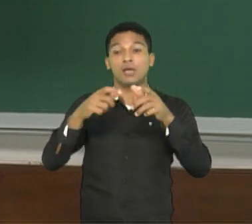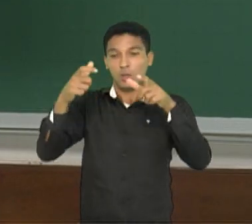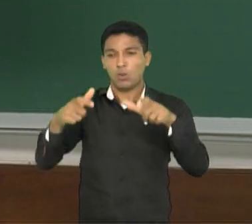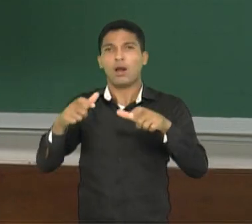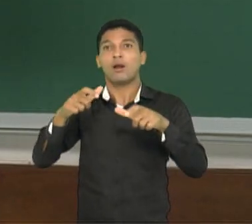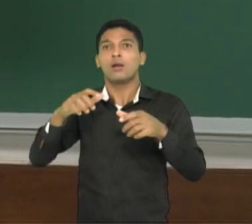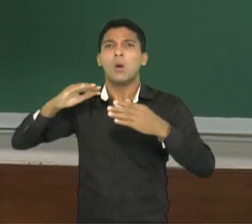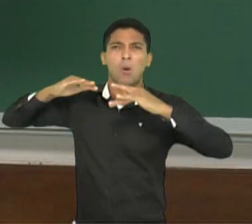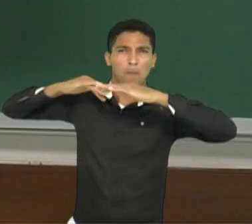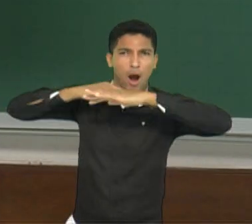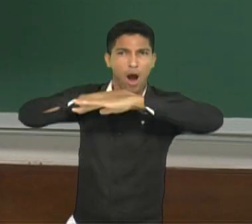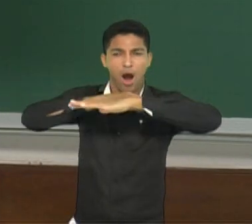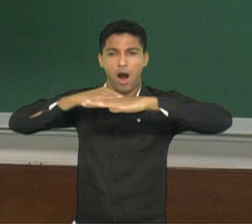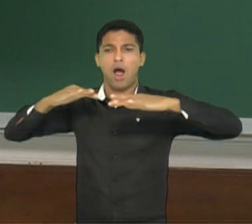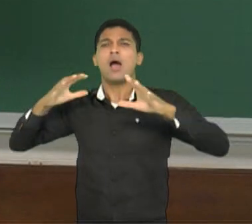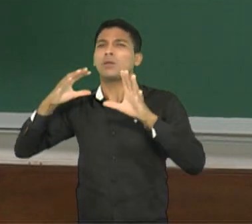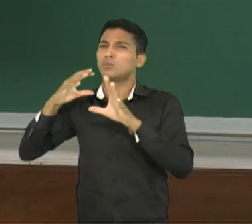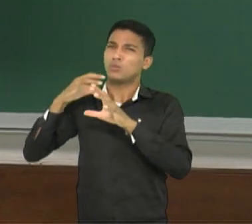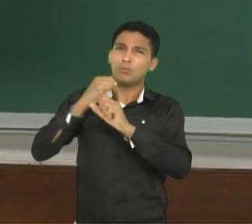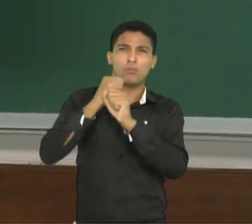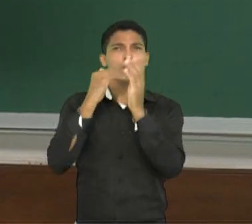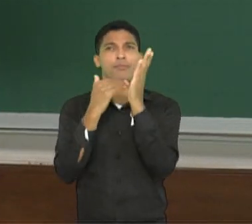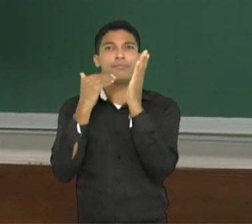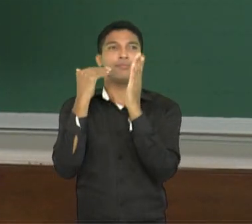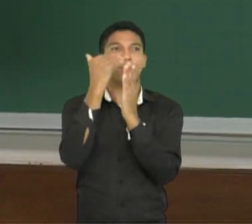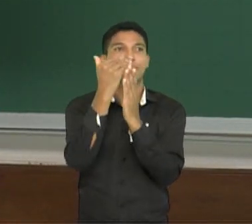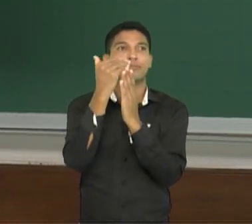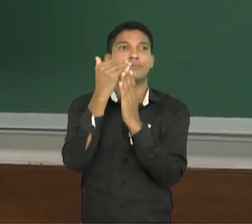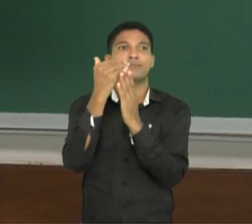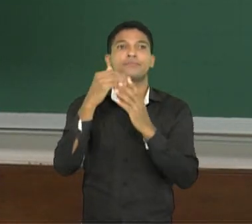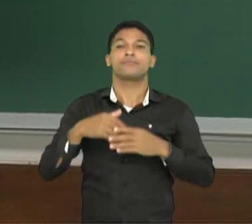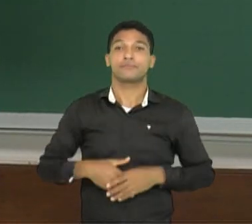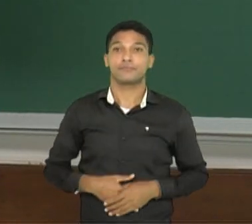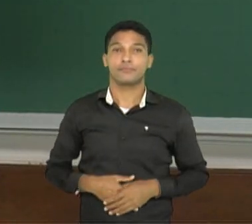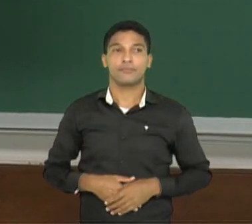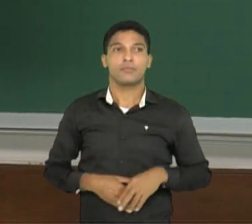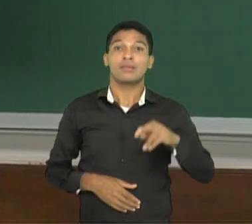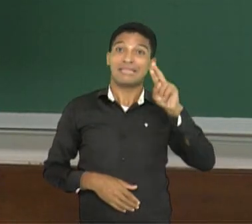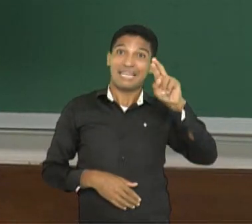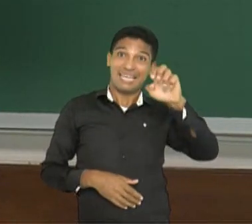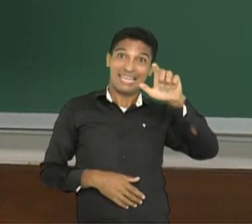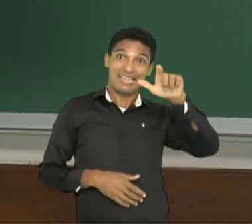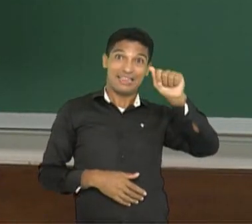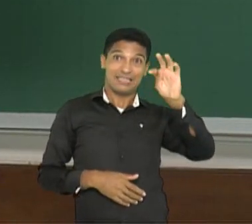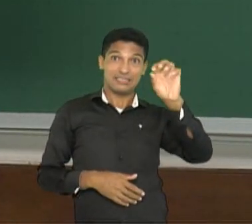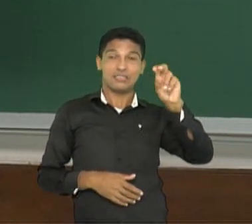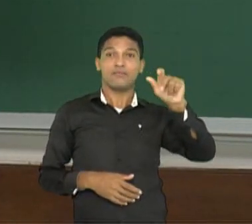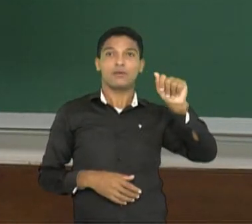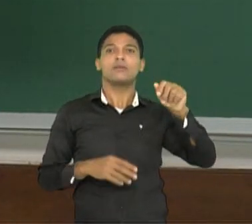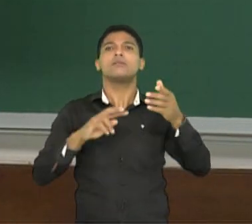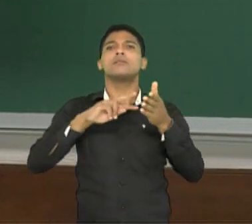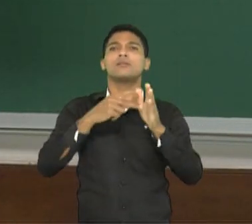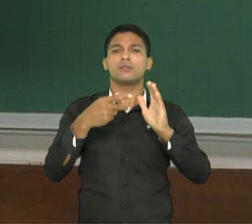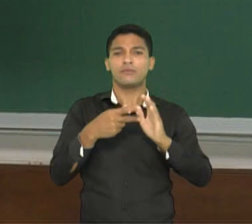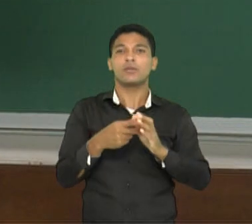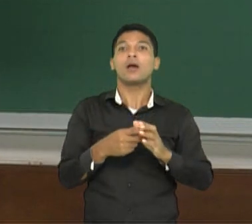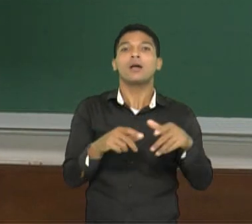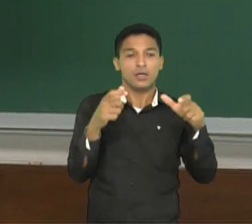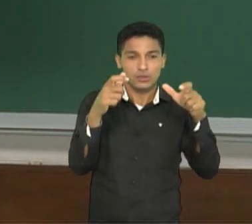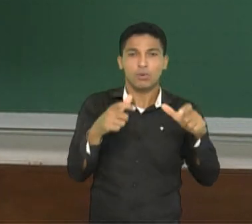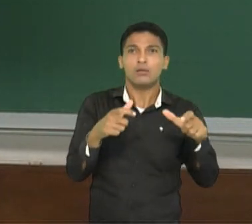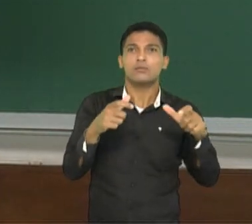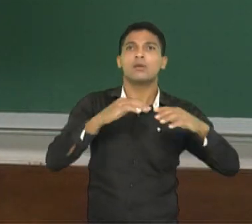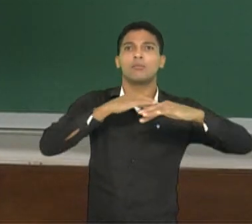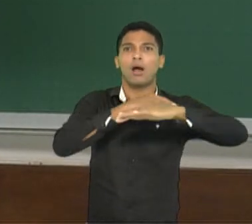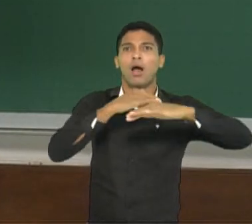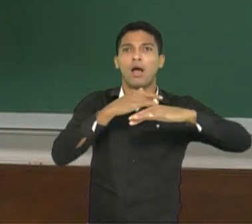de habitantes e o espaço ocupado, né, do território. E miscigenação é a mistura de